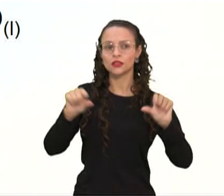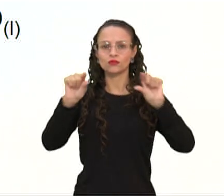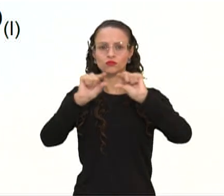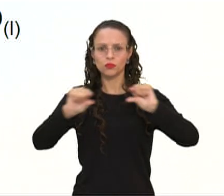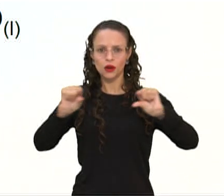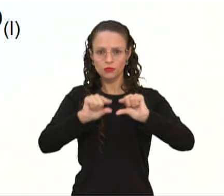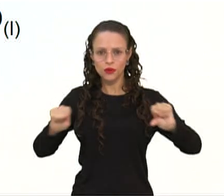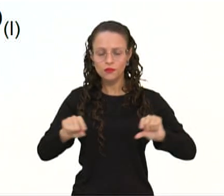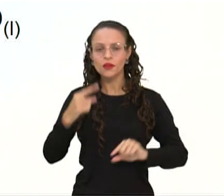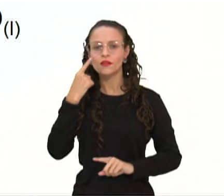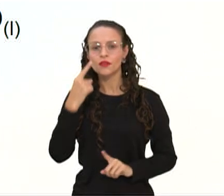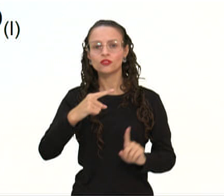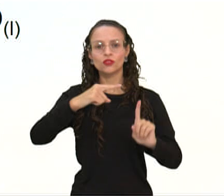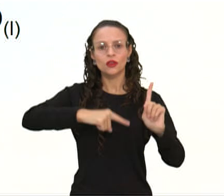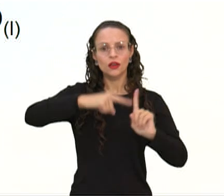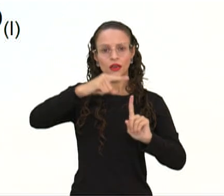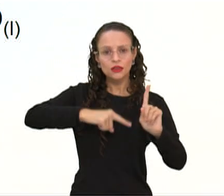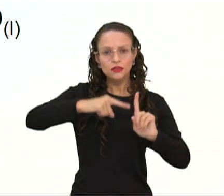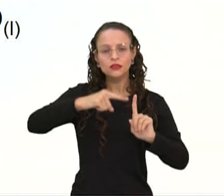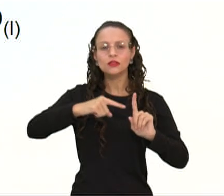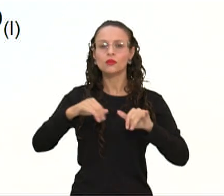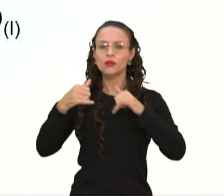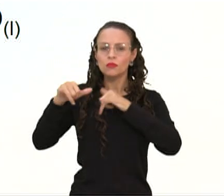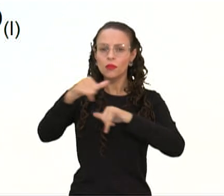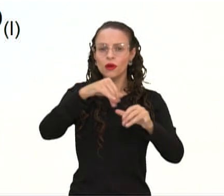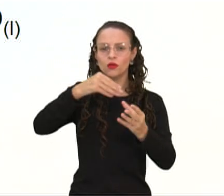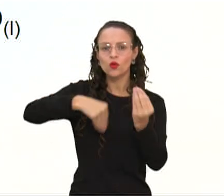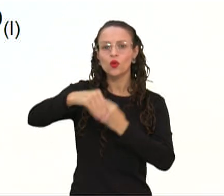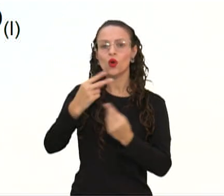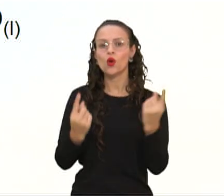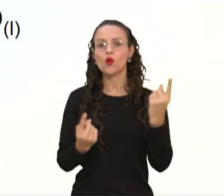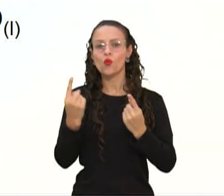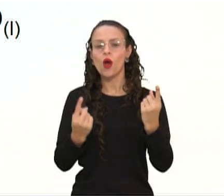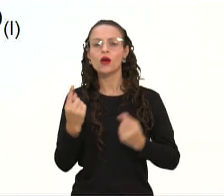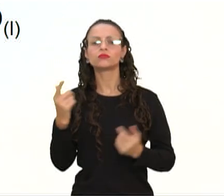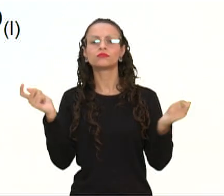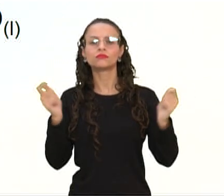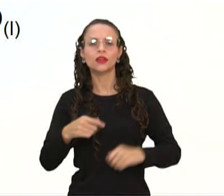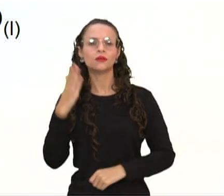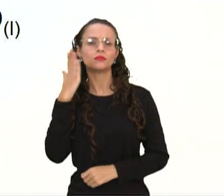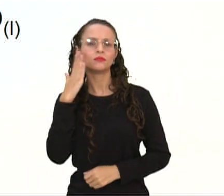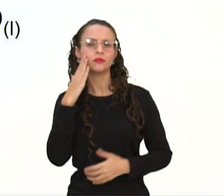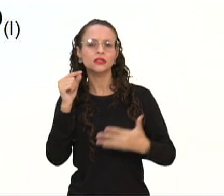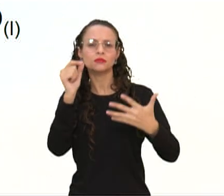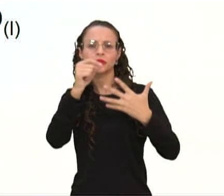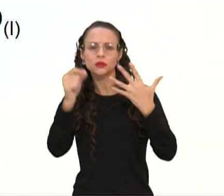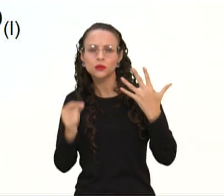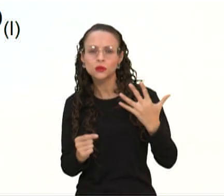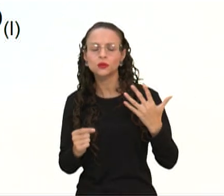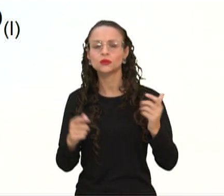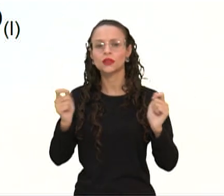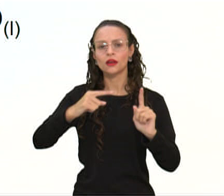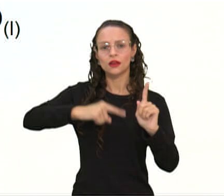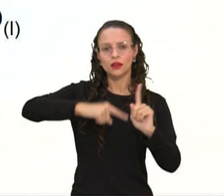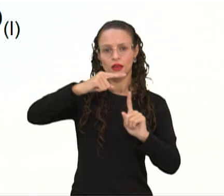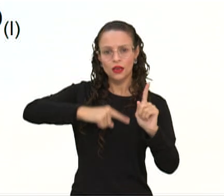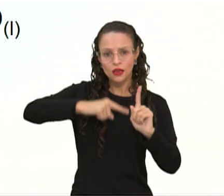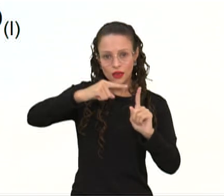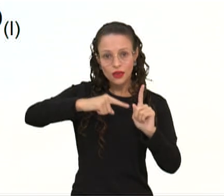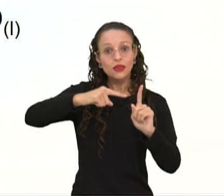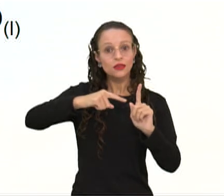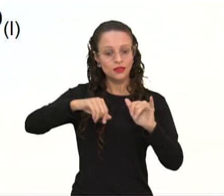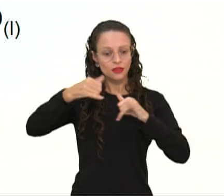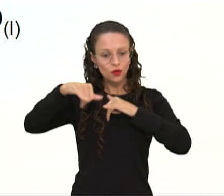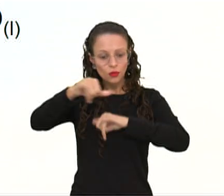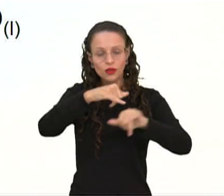definir a entalpia de neutralização. Então, qual das alternativas eu conseguiria saber qual é a entalpia de neutralização? Agora, a vez